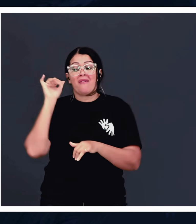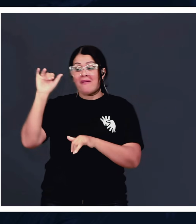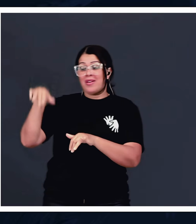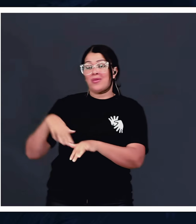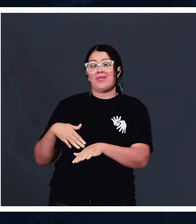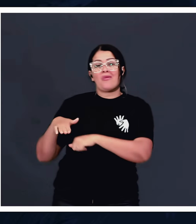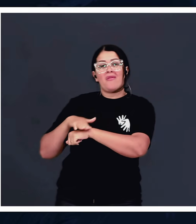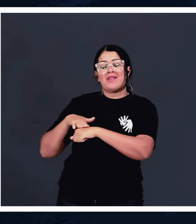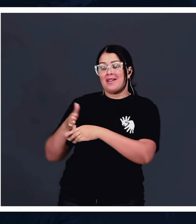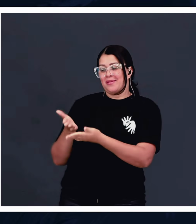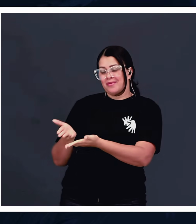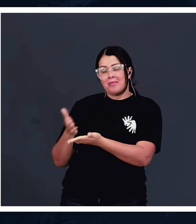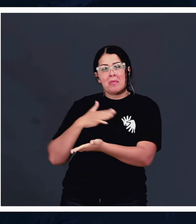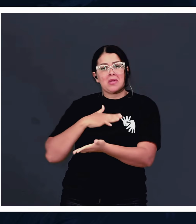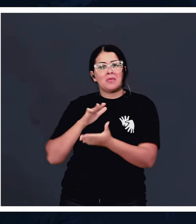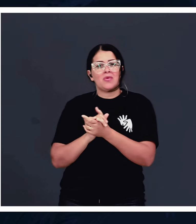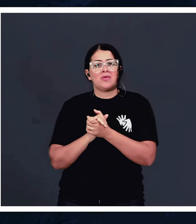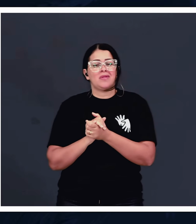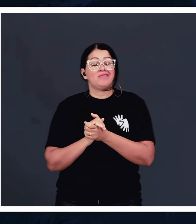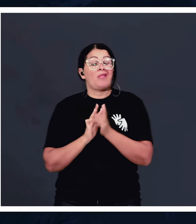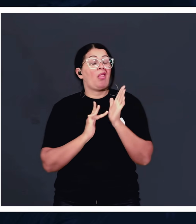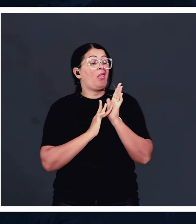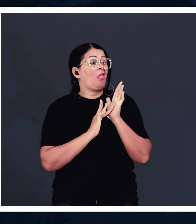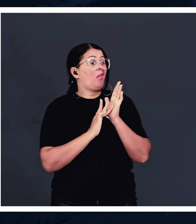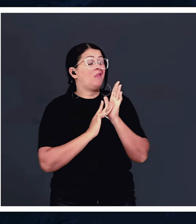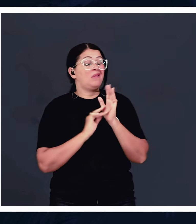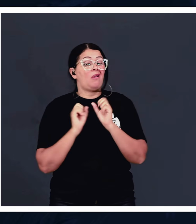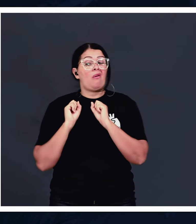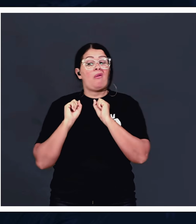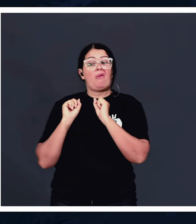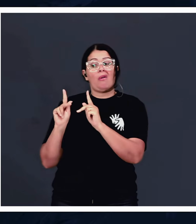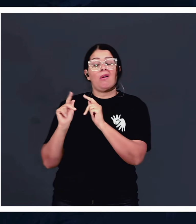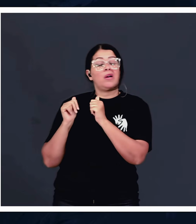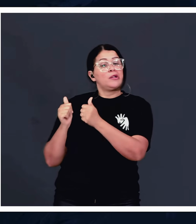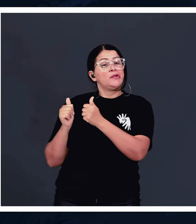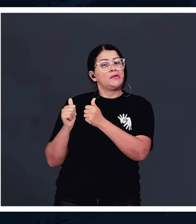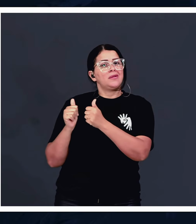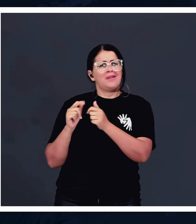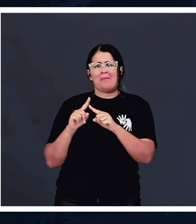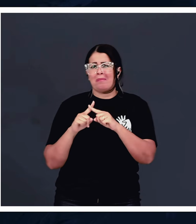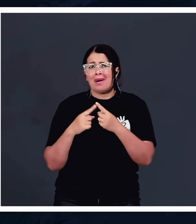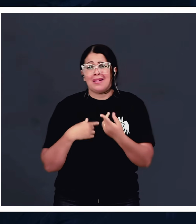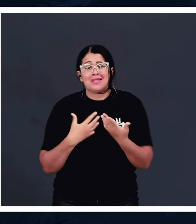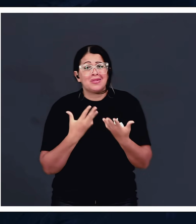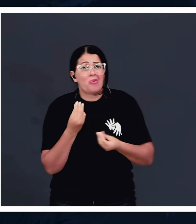conversa. E eu digo, finjo que está tudo bem. Mas não está tudo bem.